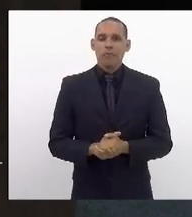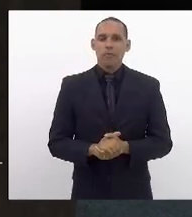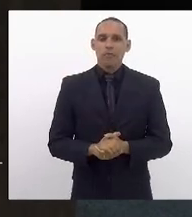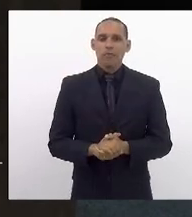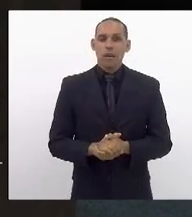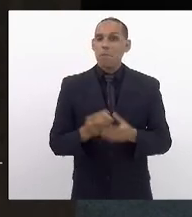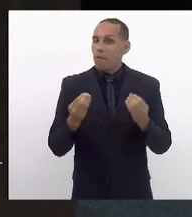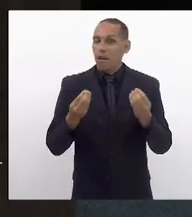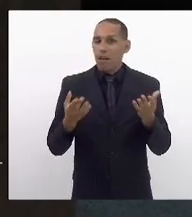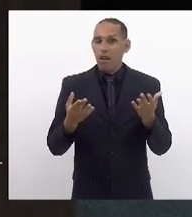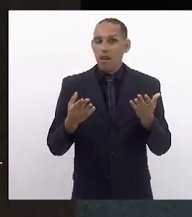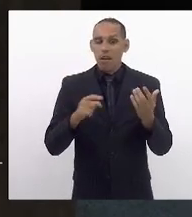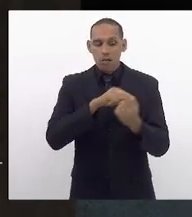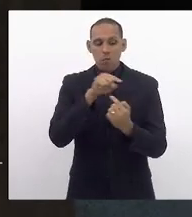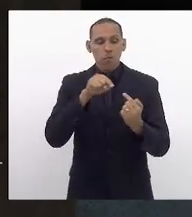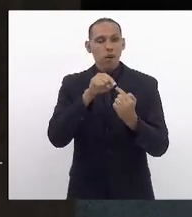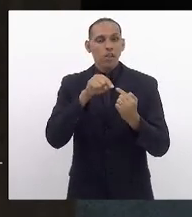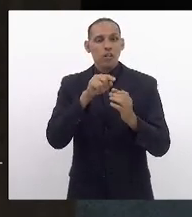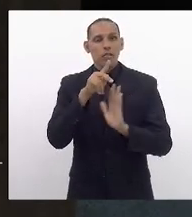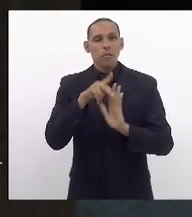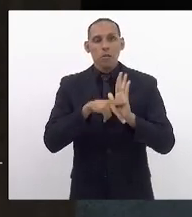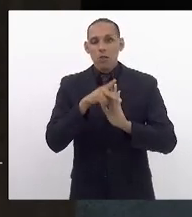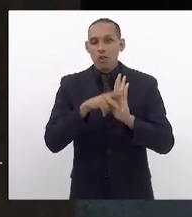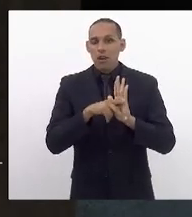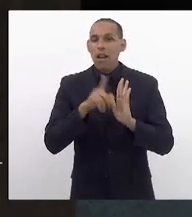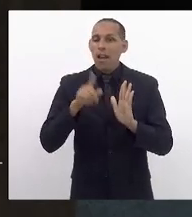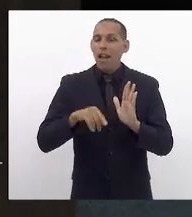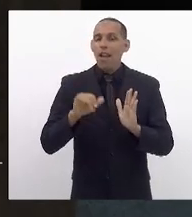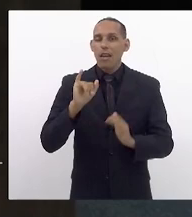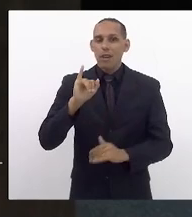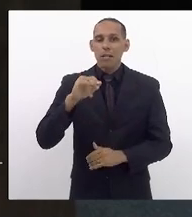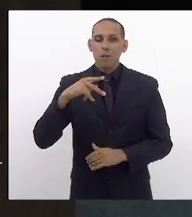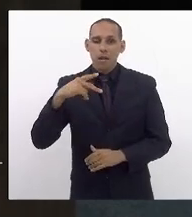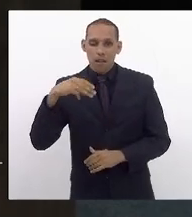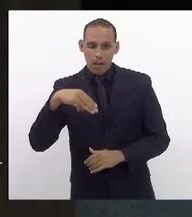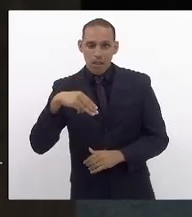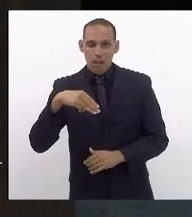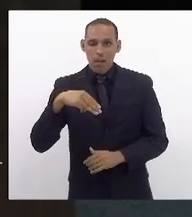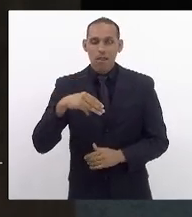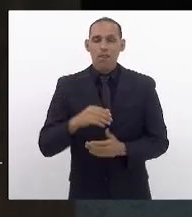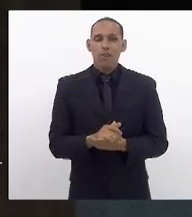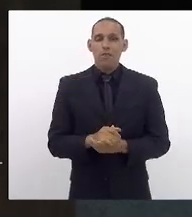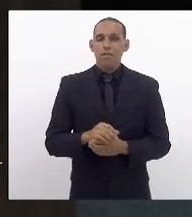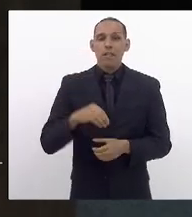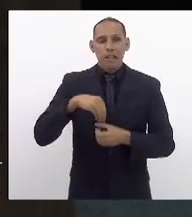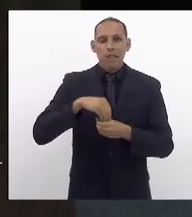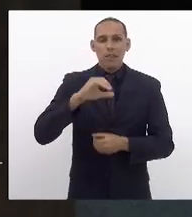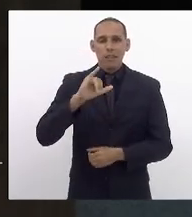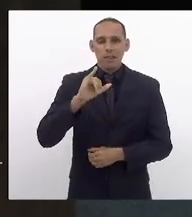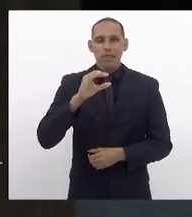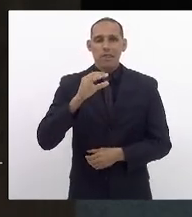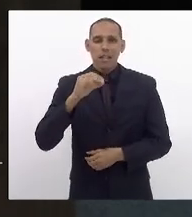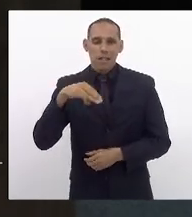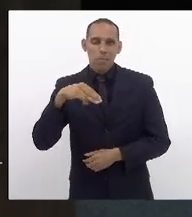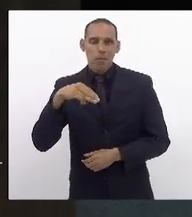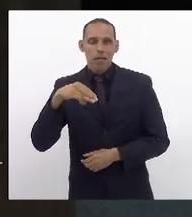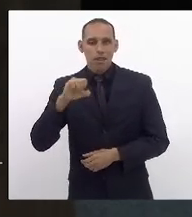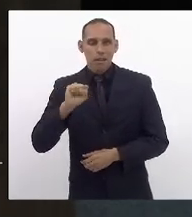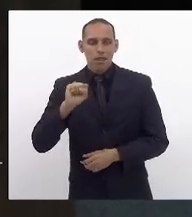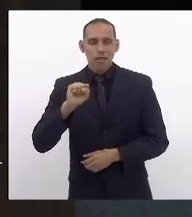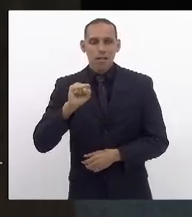visa estabelecer o índice de participação dos municípios no ICMS, o popular